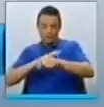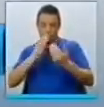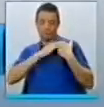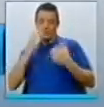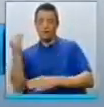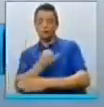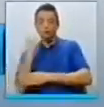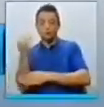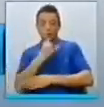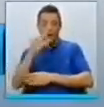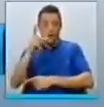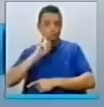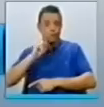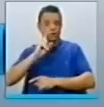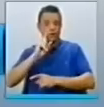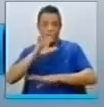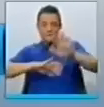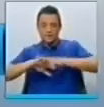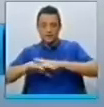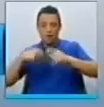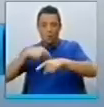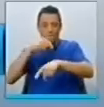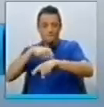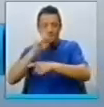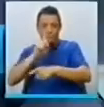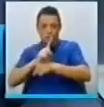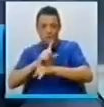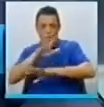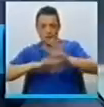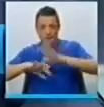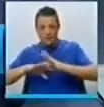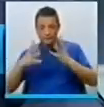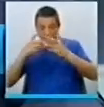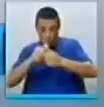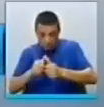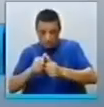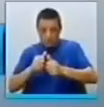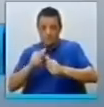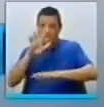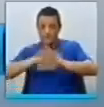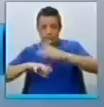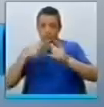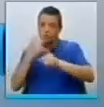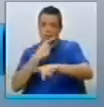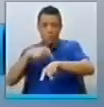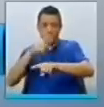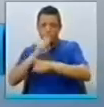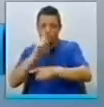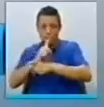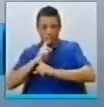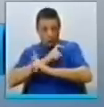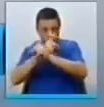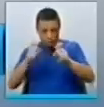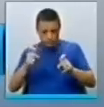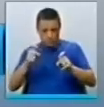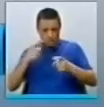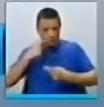habituados a fazer muitas tarefas em simultâneo e a fazer as contas vai precisar fazer e a fazer as contas a fazer muitas tarefas em simultâneo e eu estou-lhe a dizer isto isto está